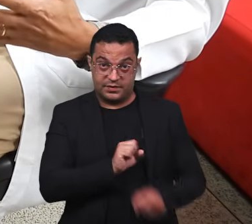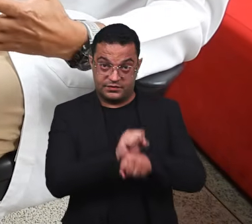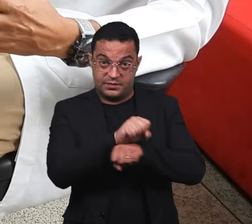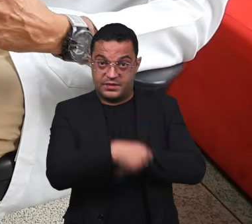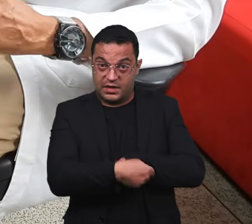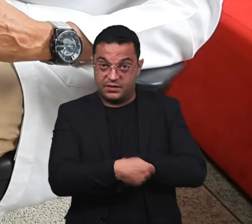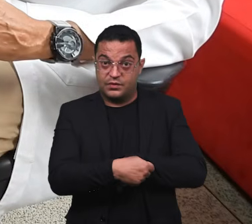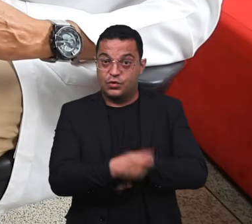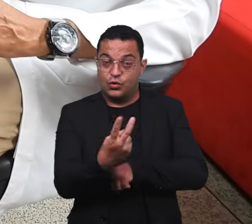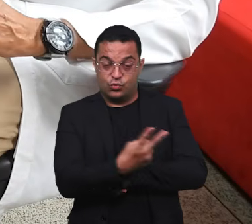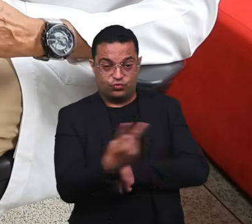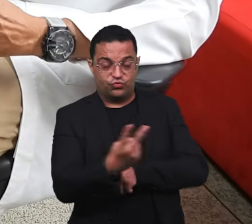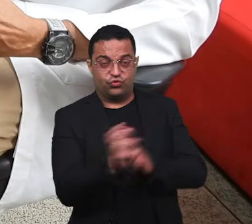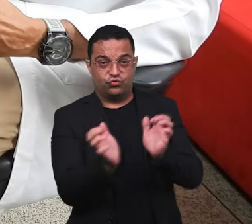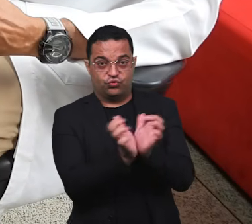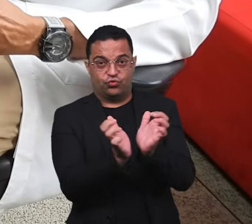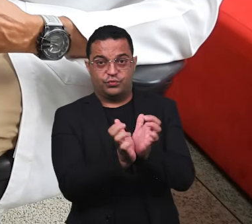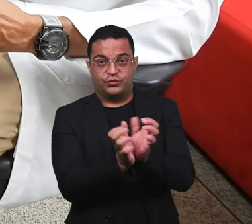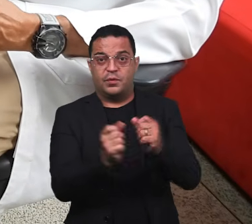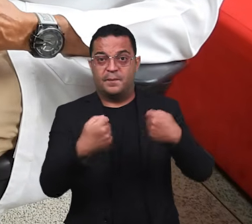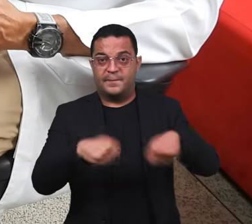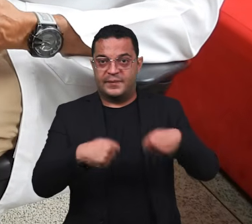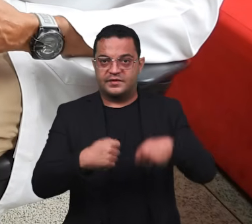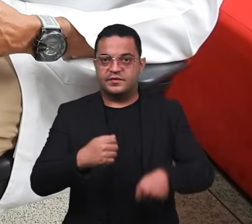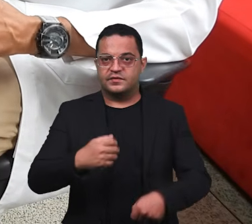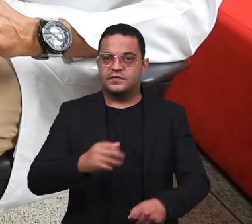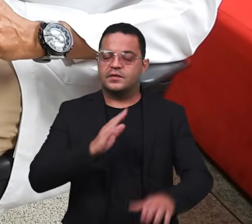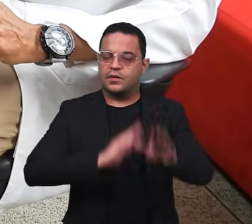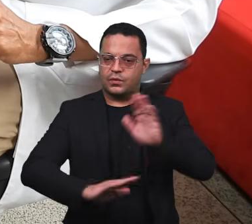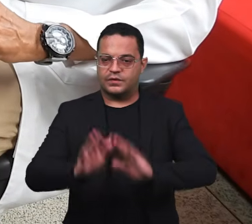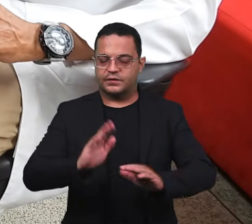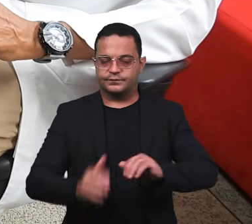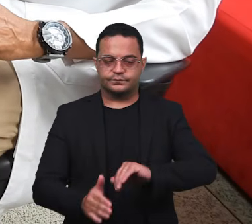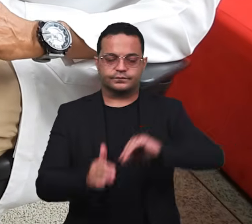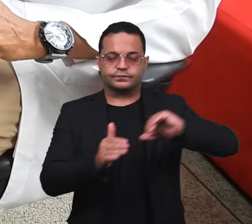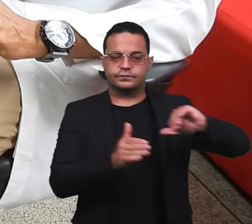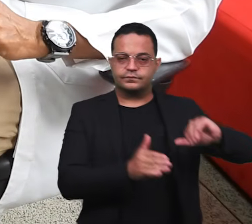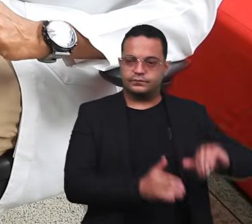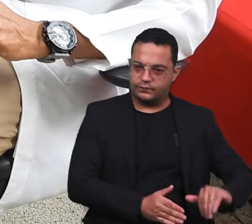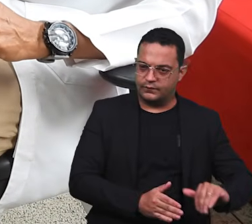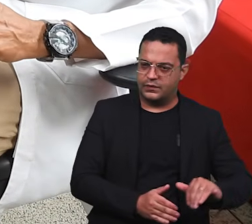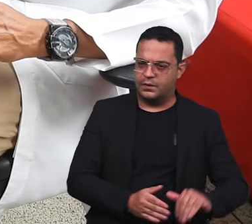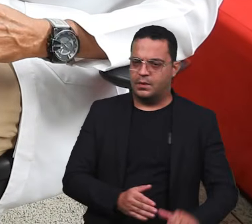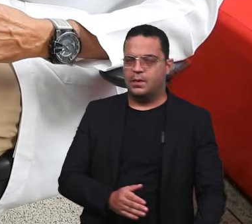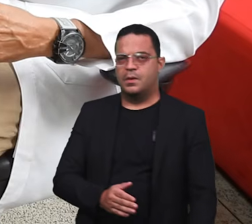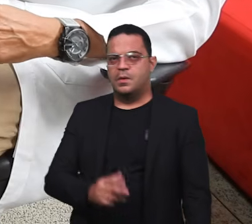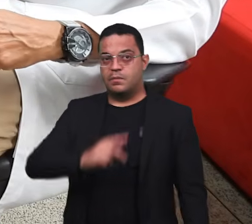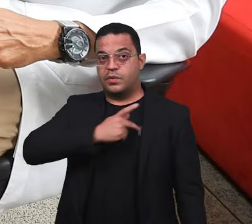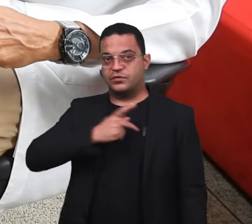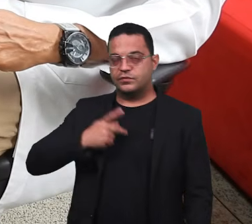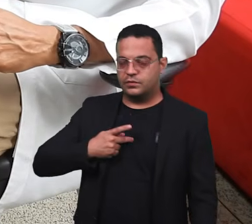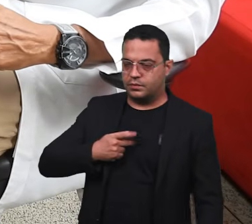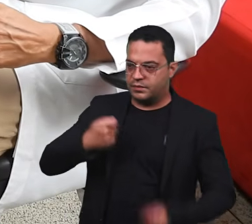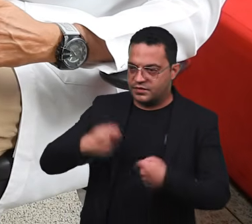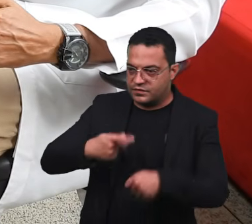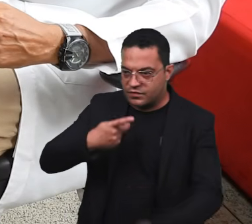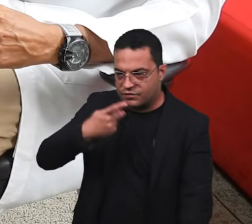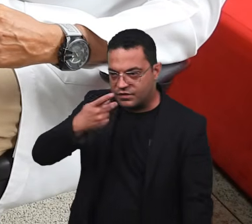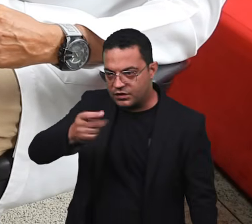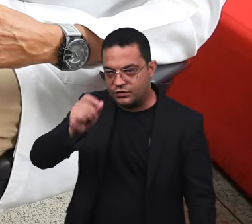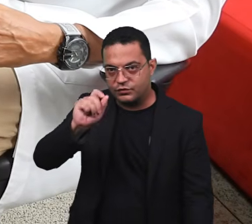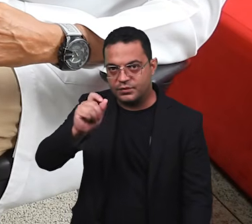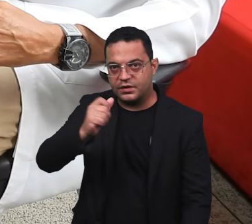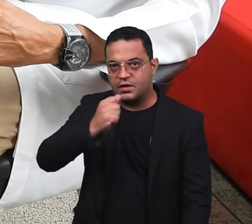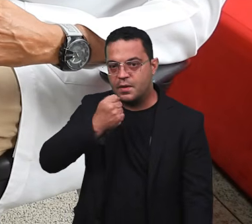às medicações. E aí eu vou frisar aqui um pouquinho a mais, né, para falar a